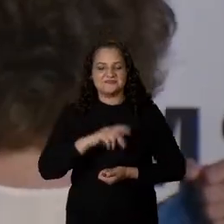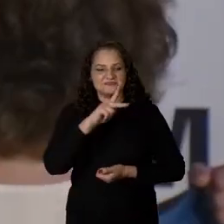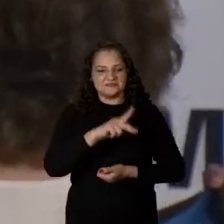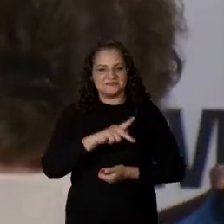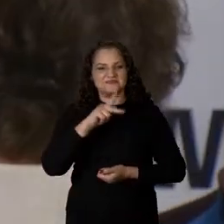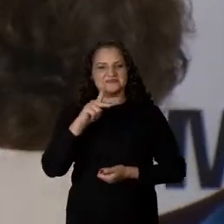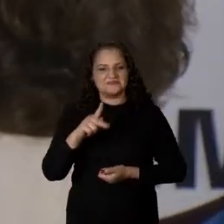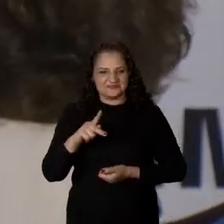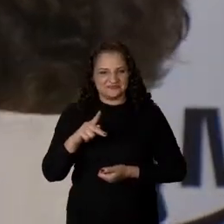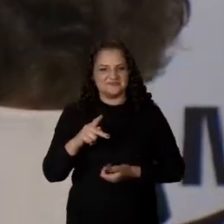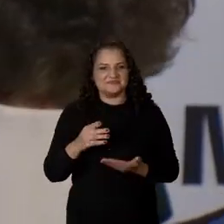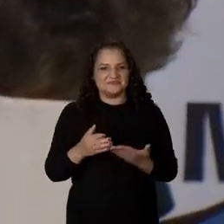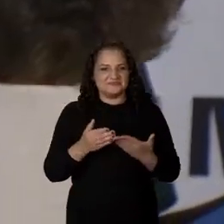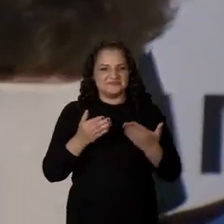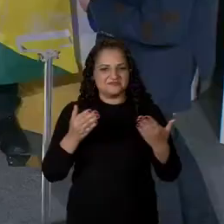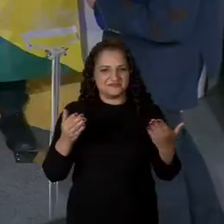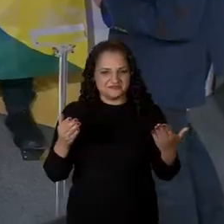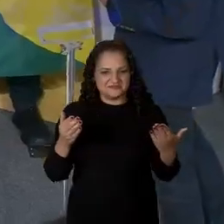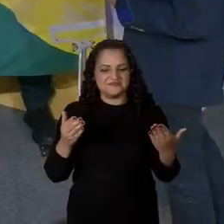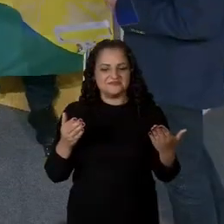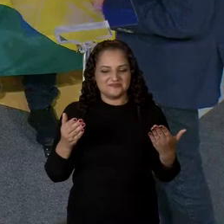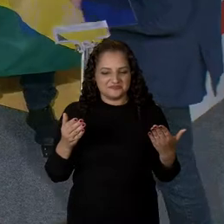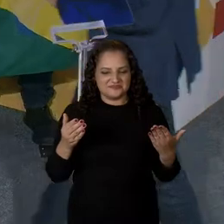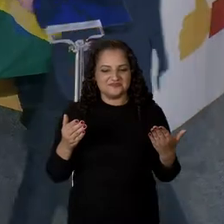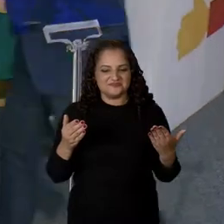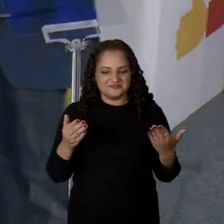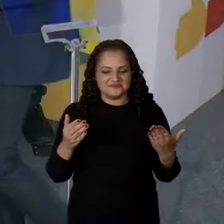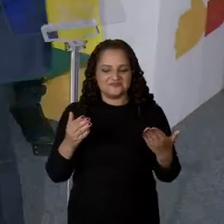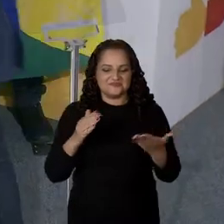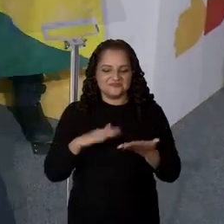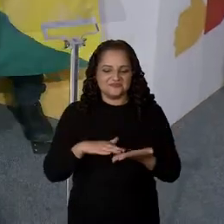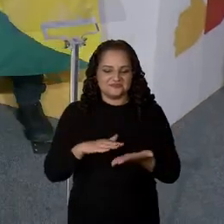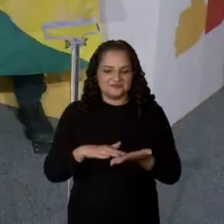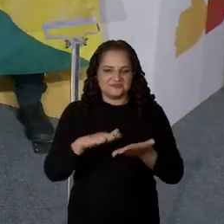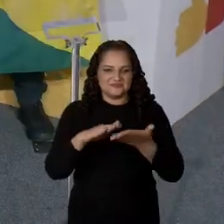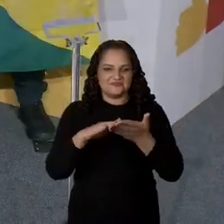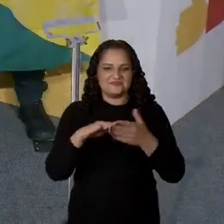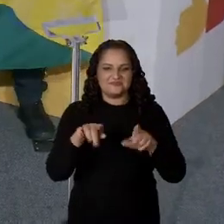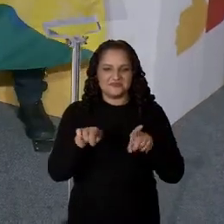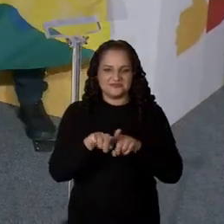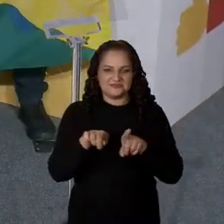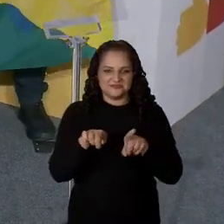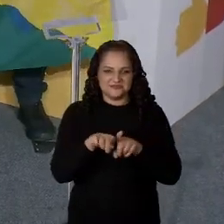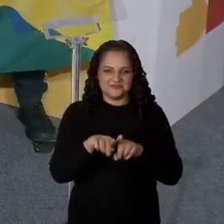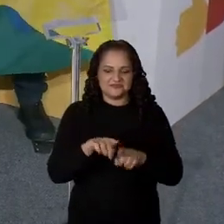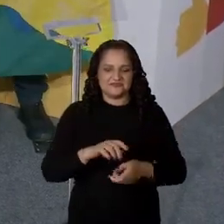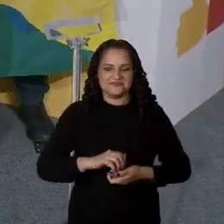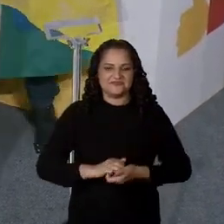Professoras Minelli Azevedo da Silva e Márcia Bai, meus parabéns.